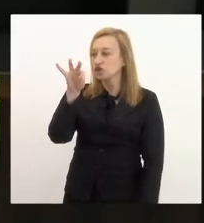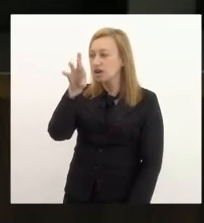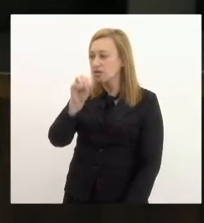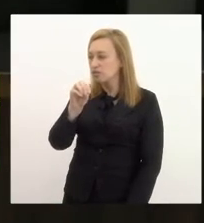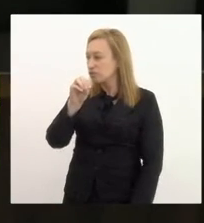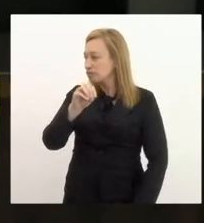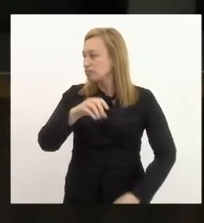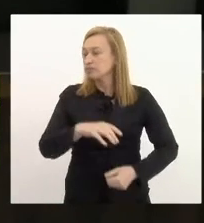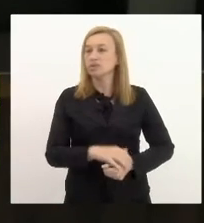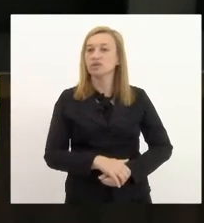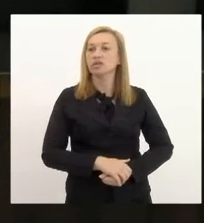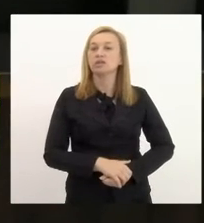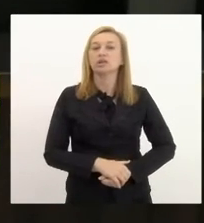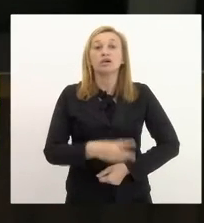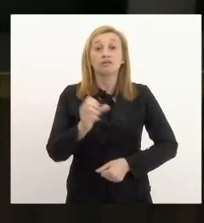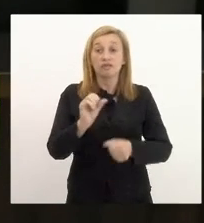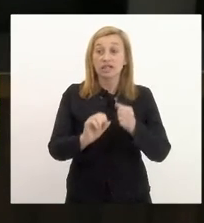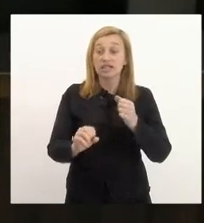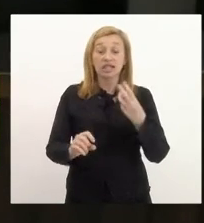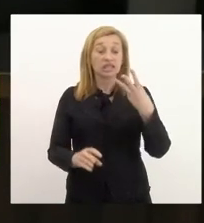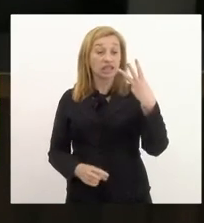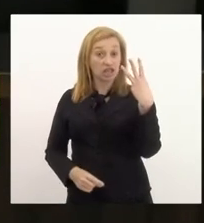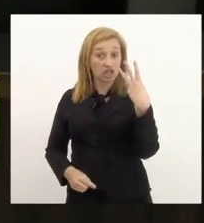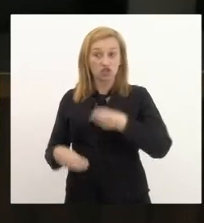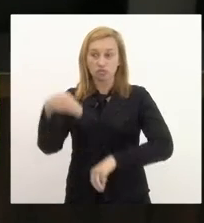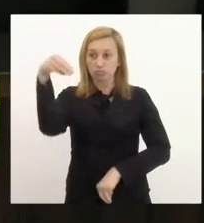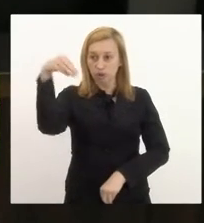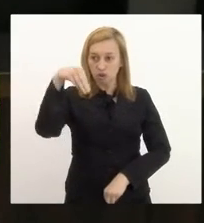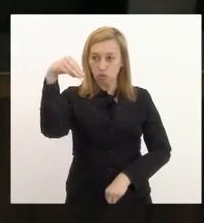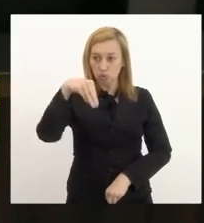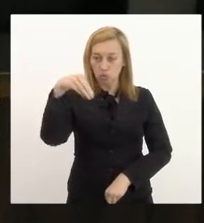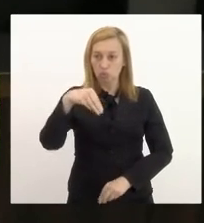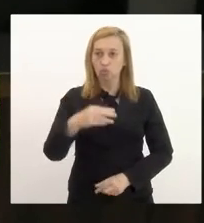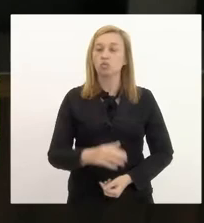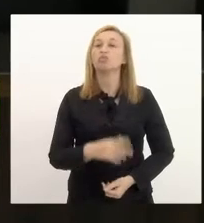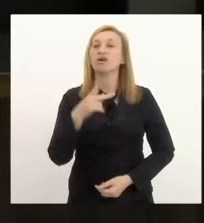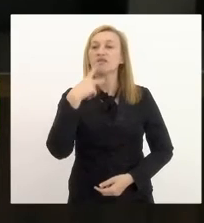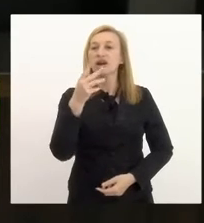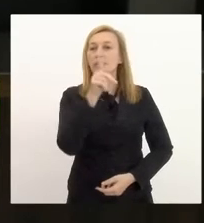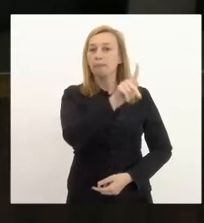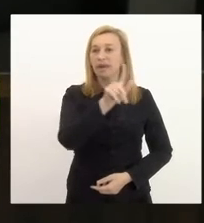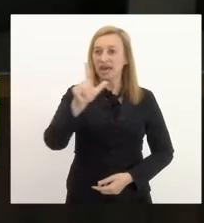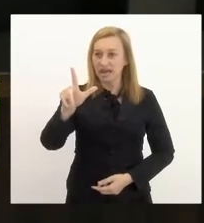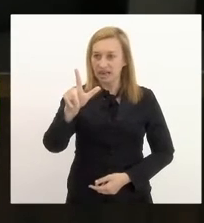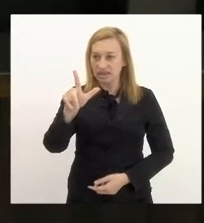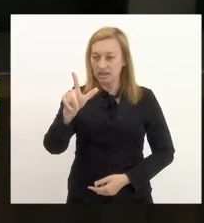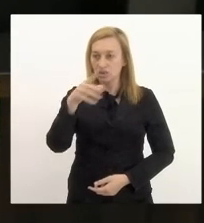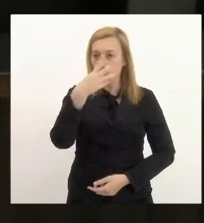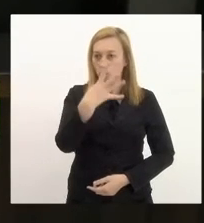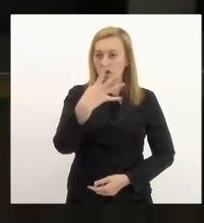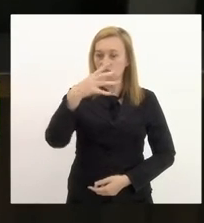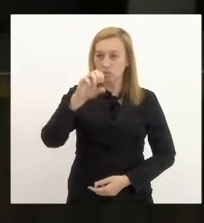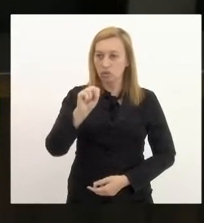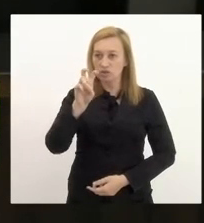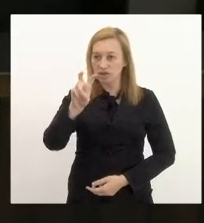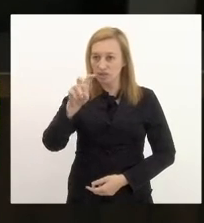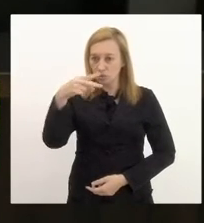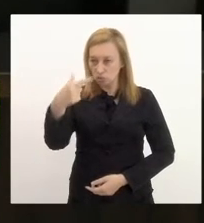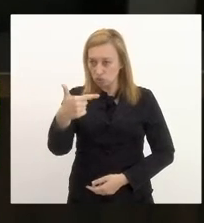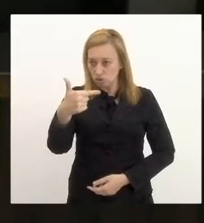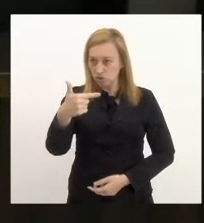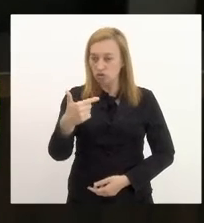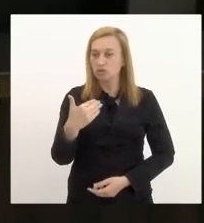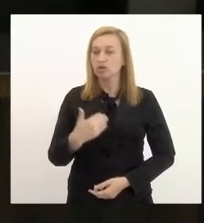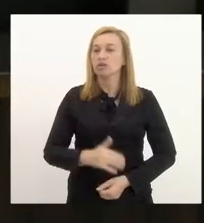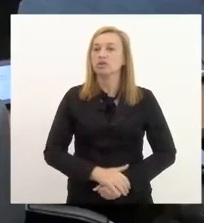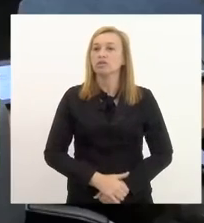CEP para fazer três minutos para falar sobre o PL 4852 por